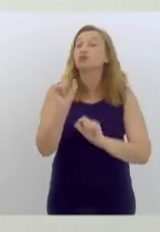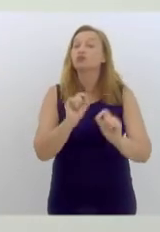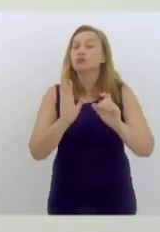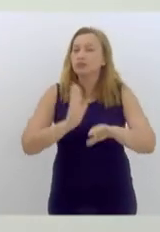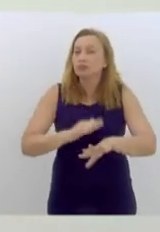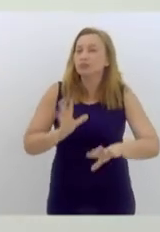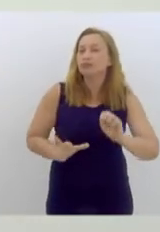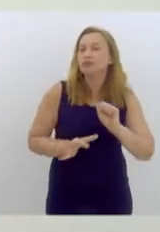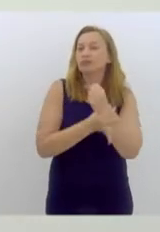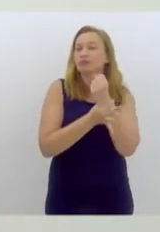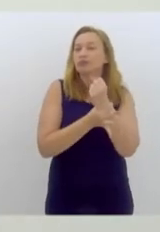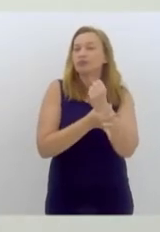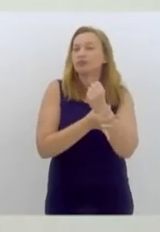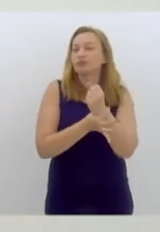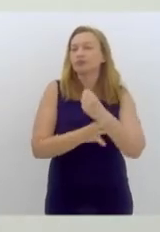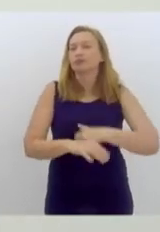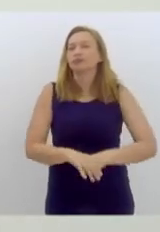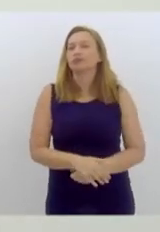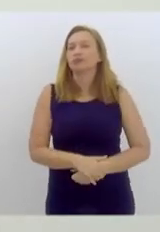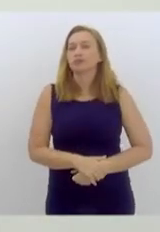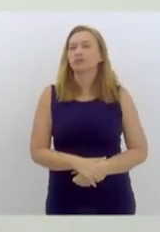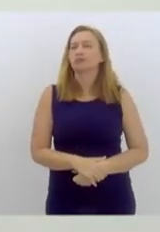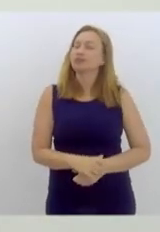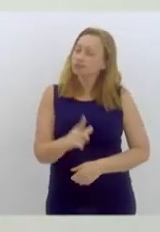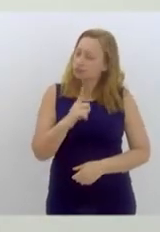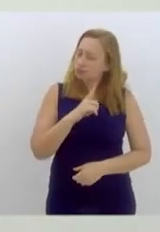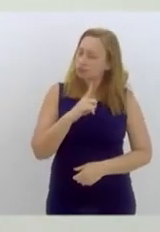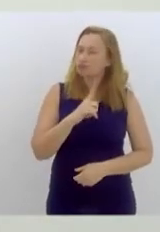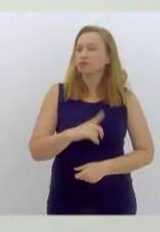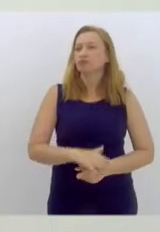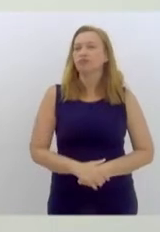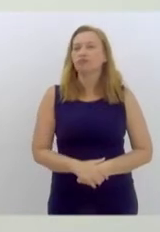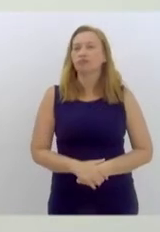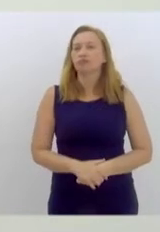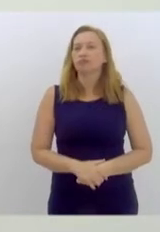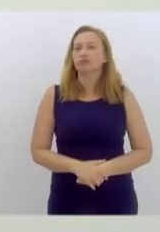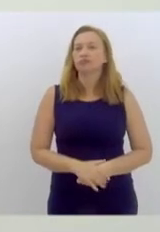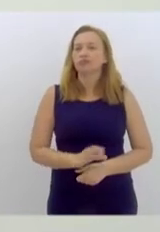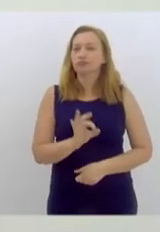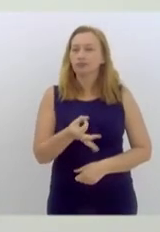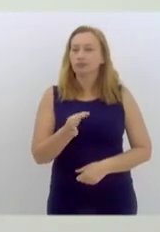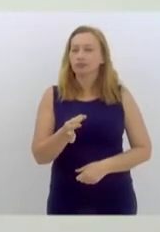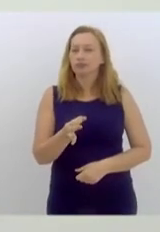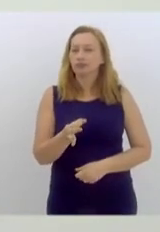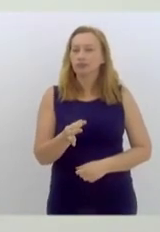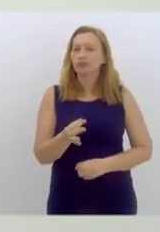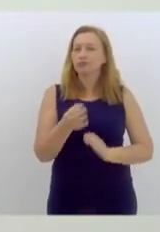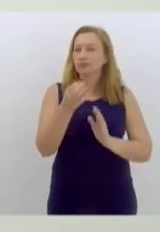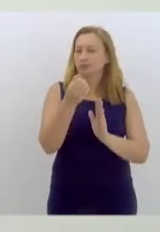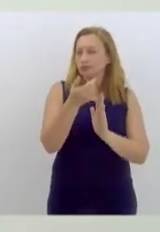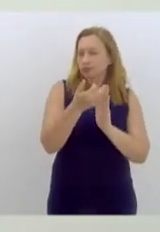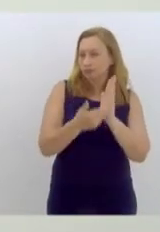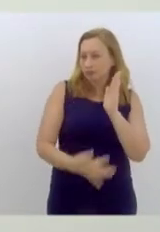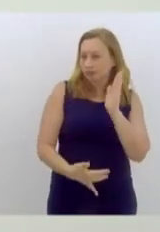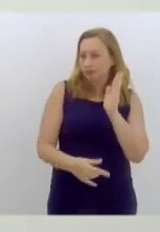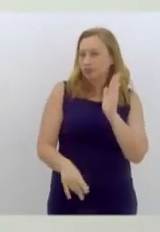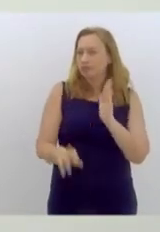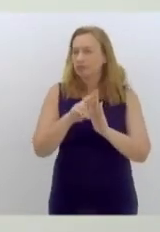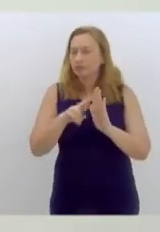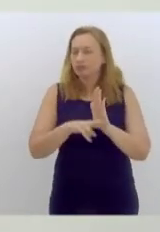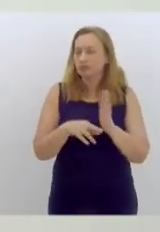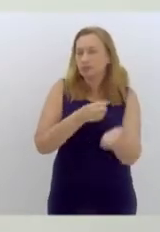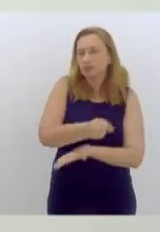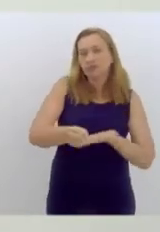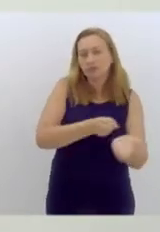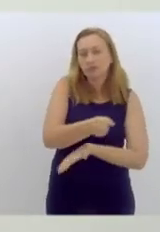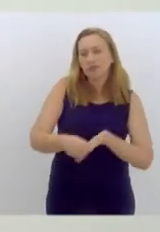seguro que a gente tenha uma definição, pelo menos, de diretrizes com base numa legislação, que